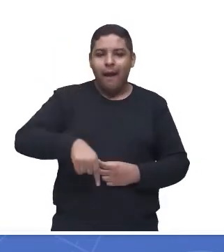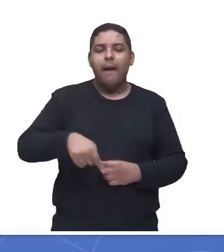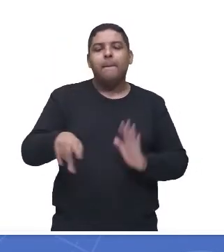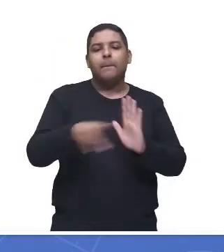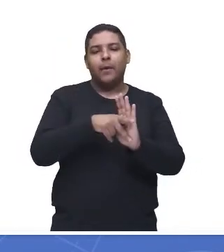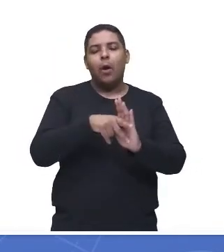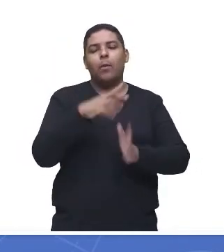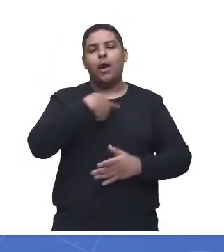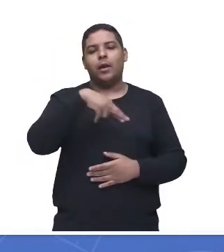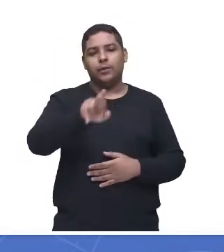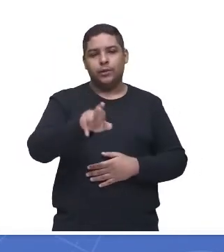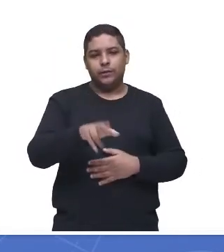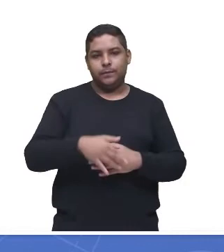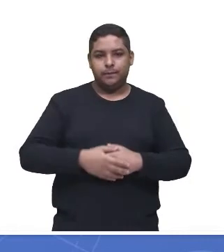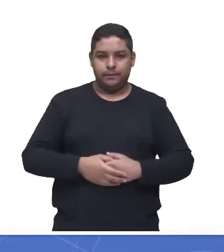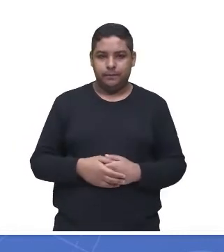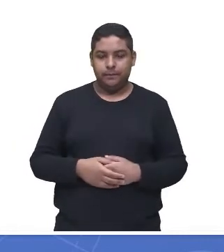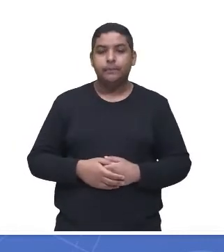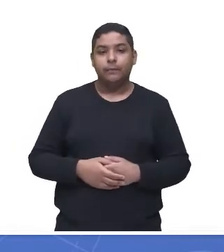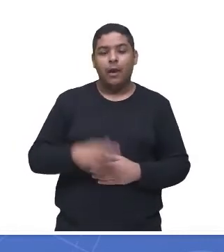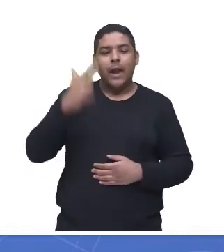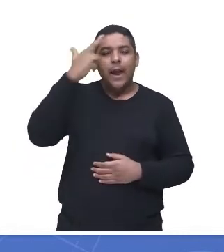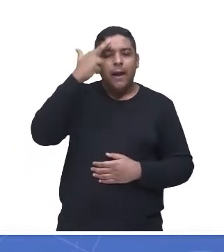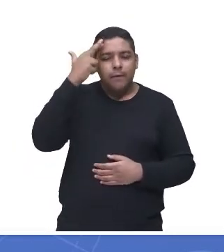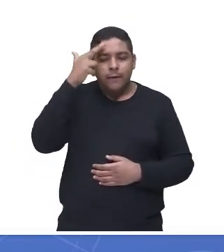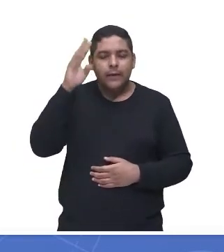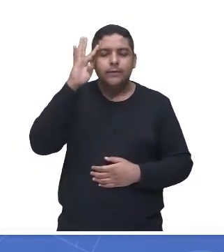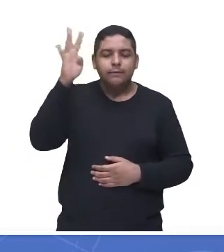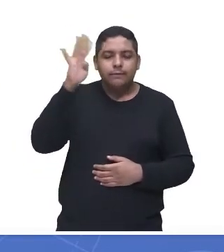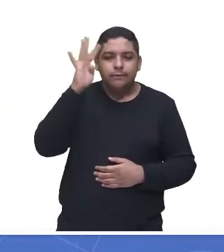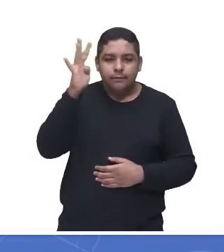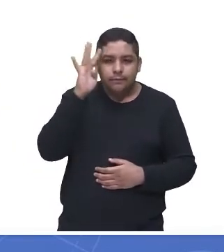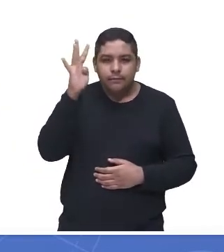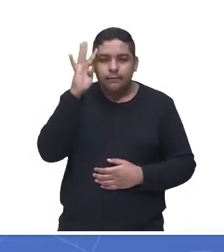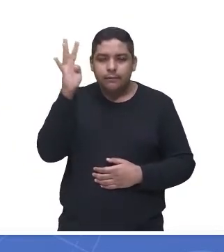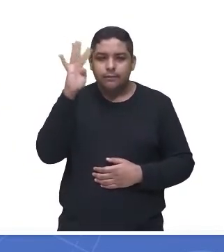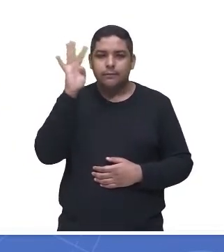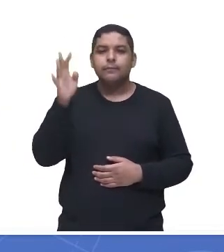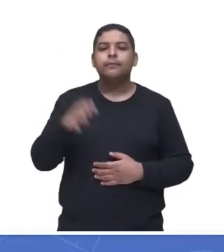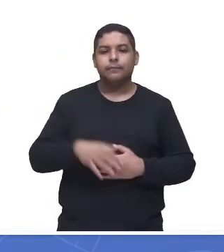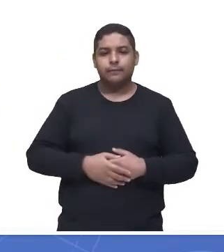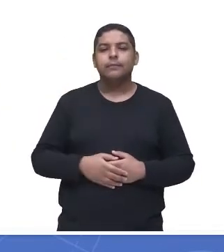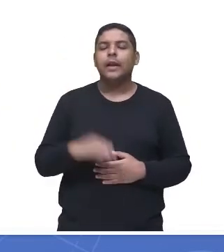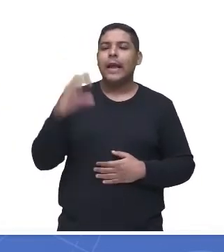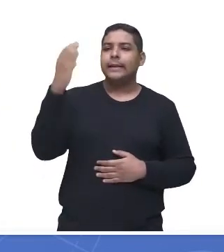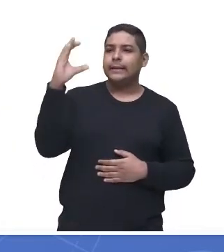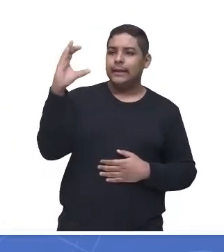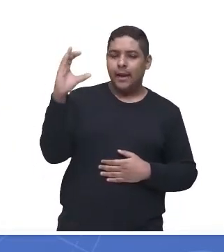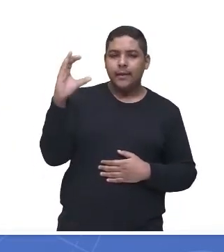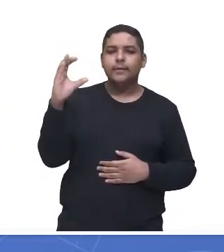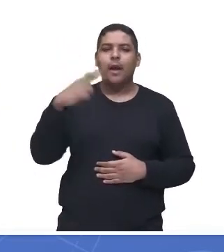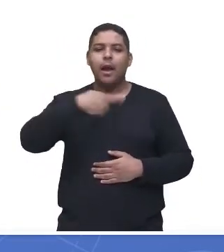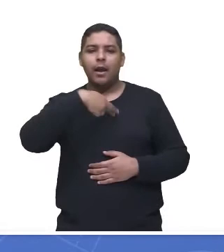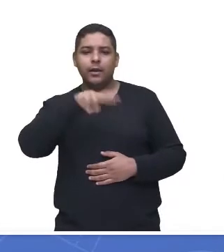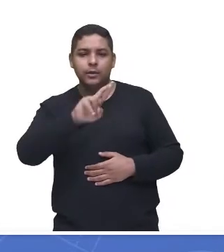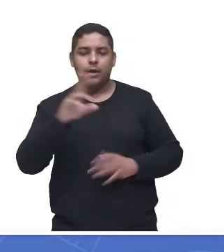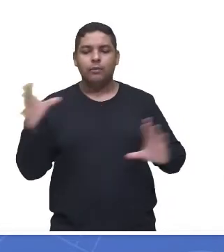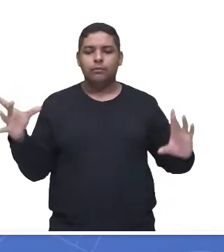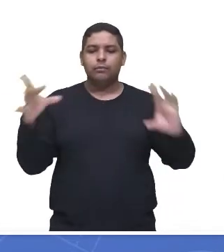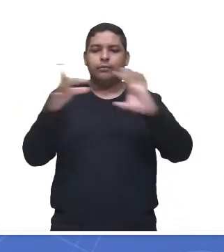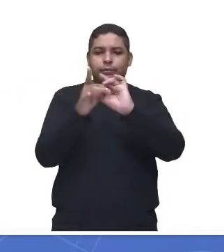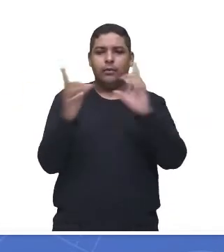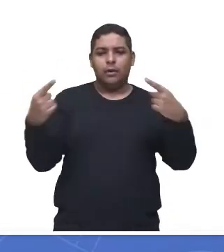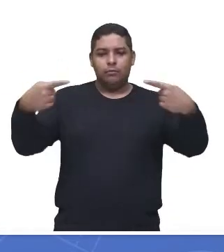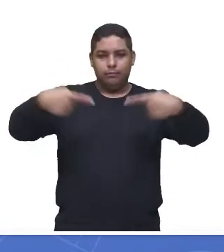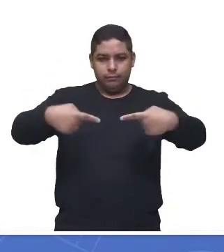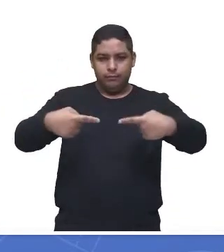então, refletir sobre esses pontos que a ciência e a religião, né, estão ali em